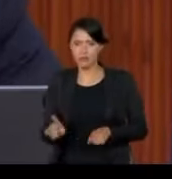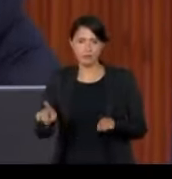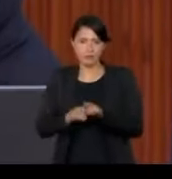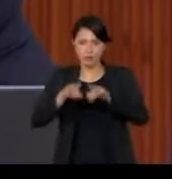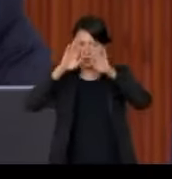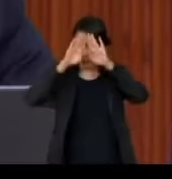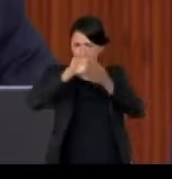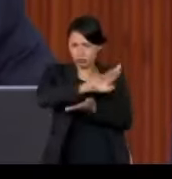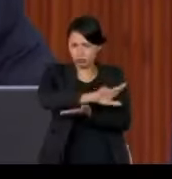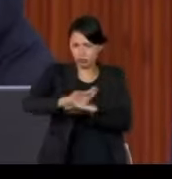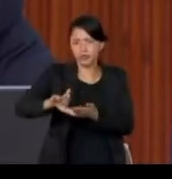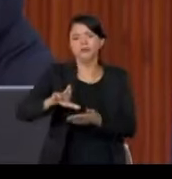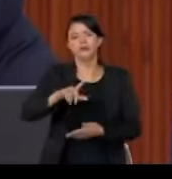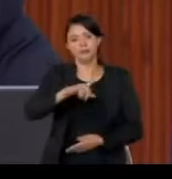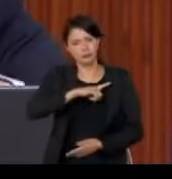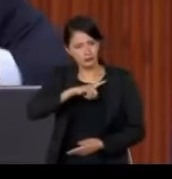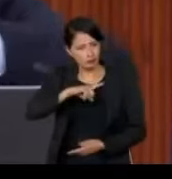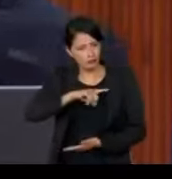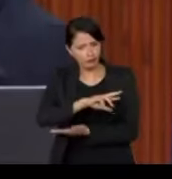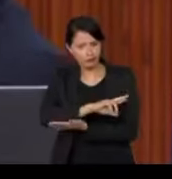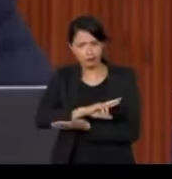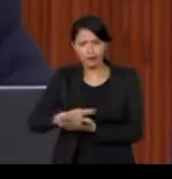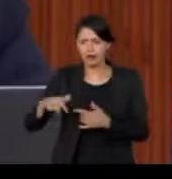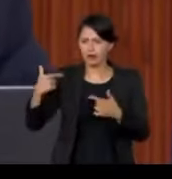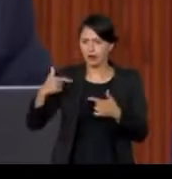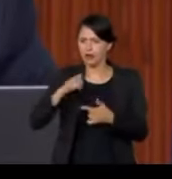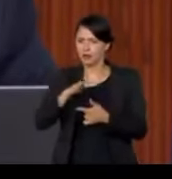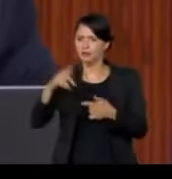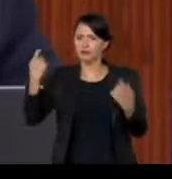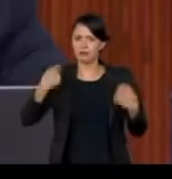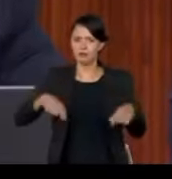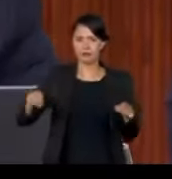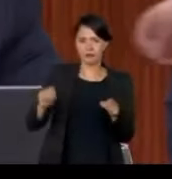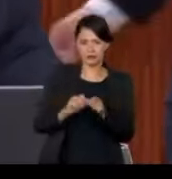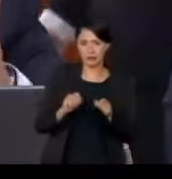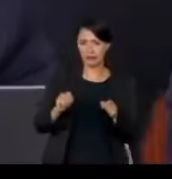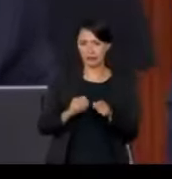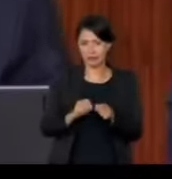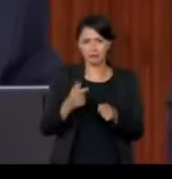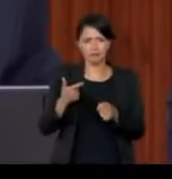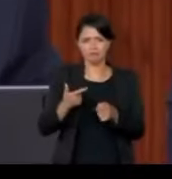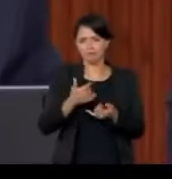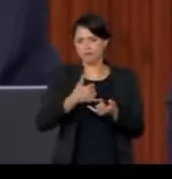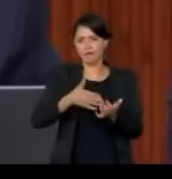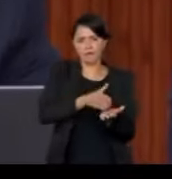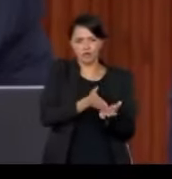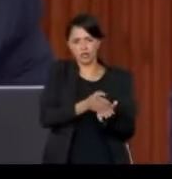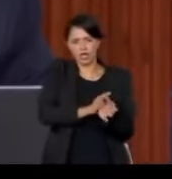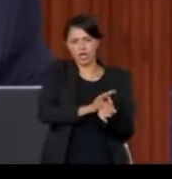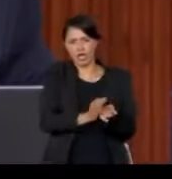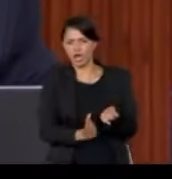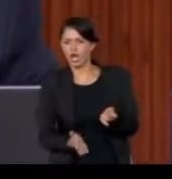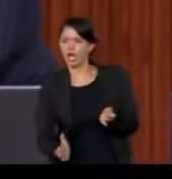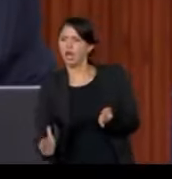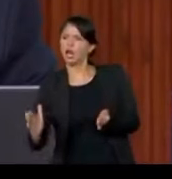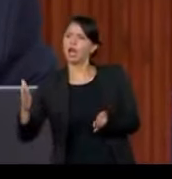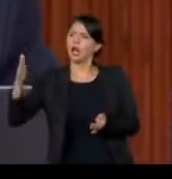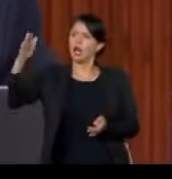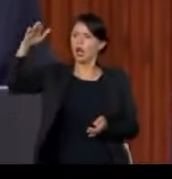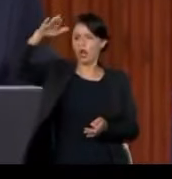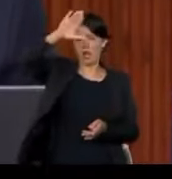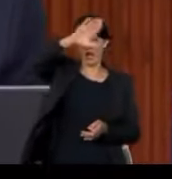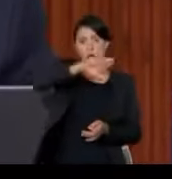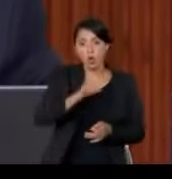enfim, nós temos aí uma série de ações para serem tomadas. Uma faixa de fronteira que representa quase